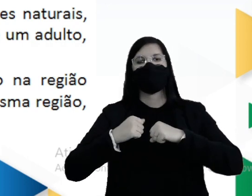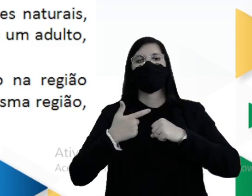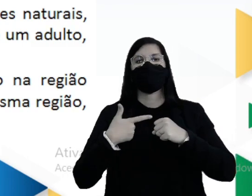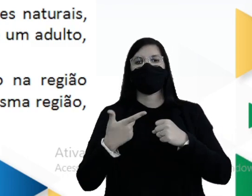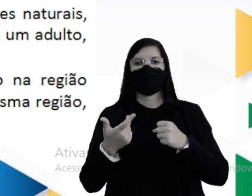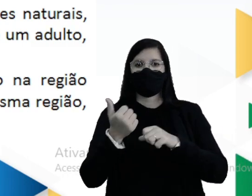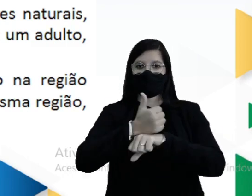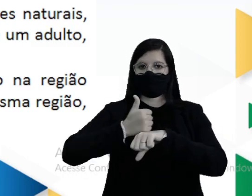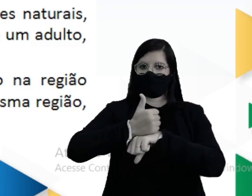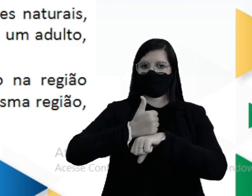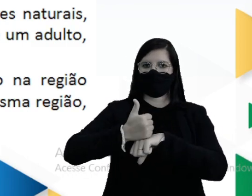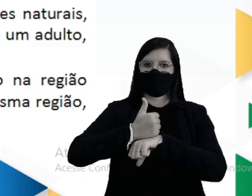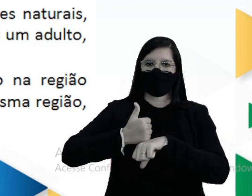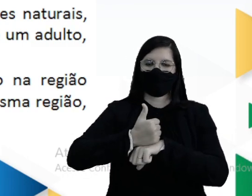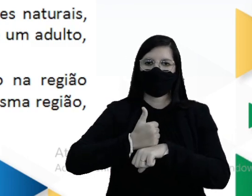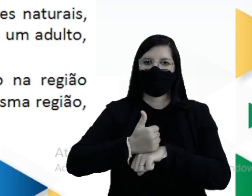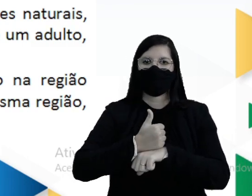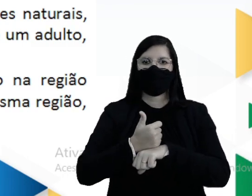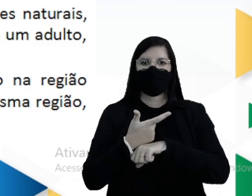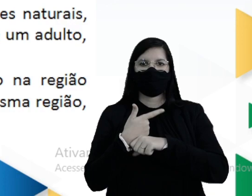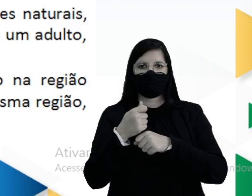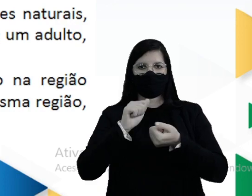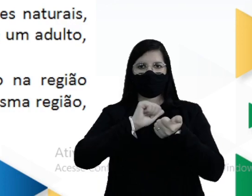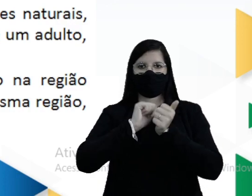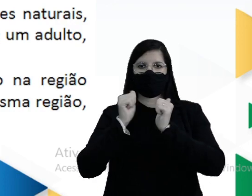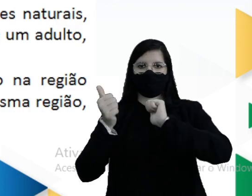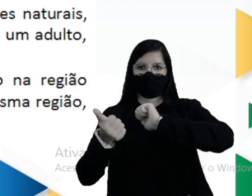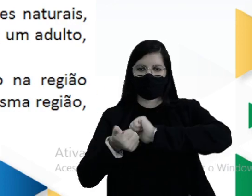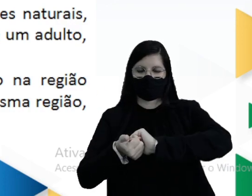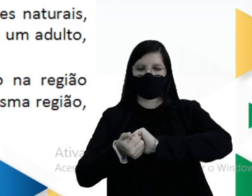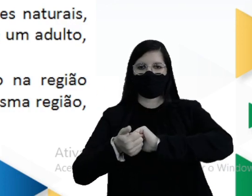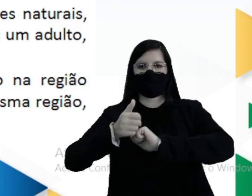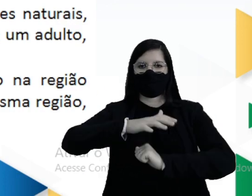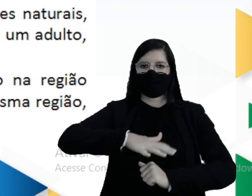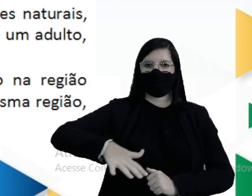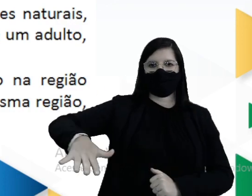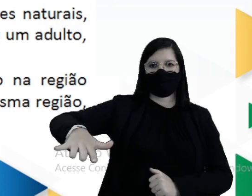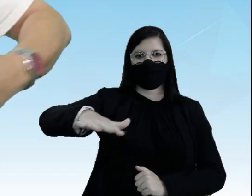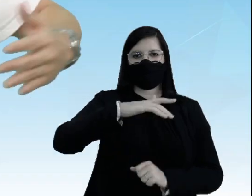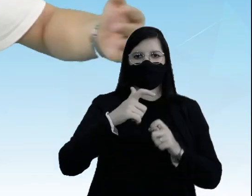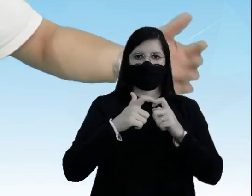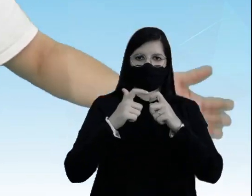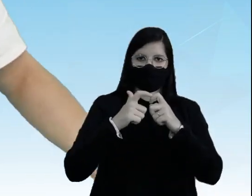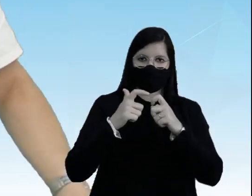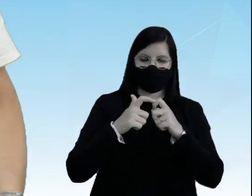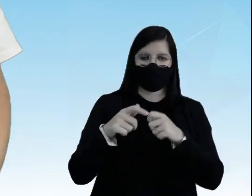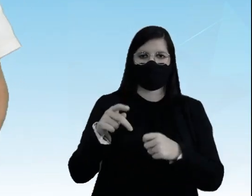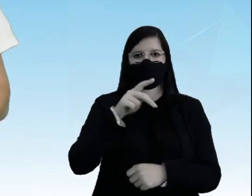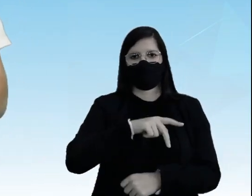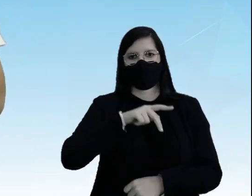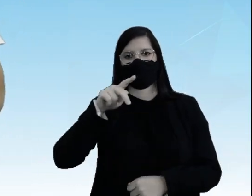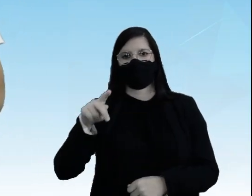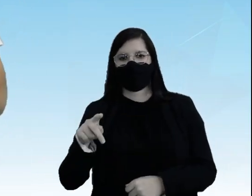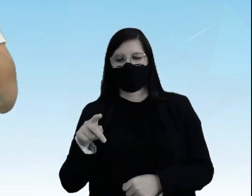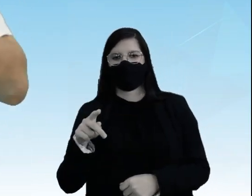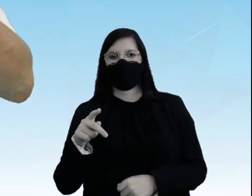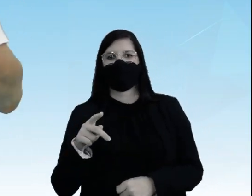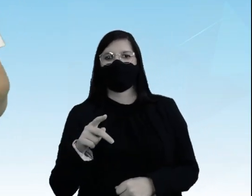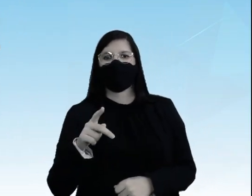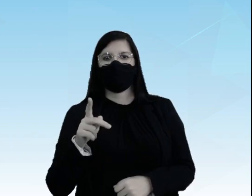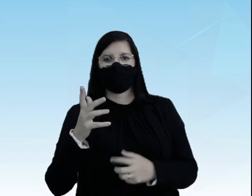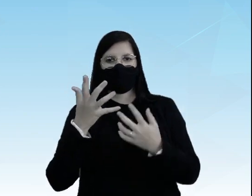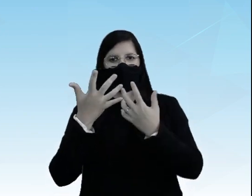Fatores profissionais, a gente deve adaptar ao público, por exemplo, se é médico, se são professores. Os